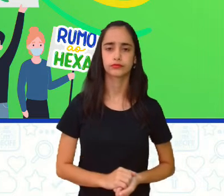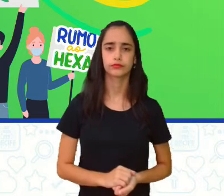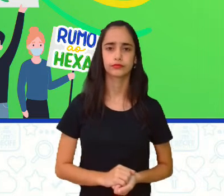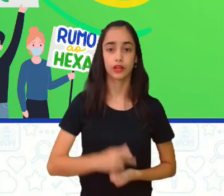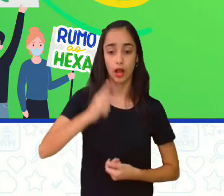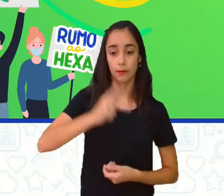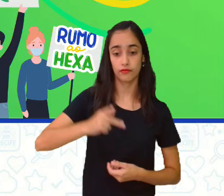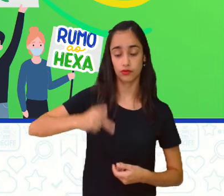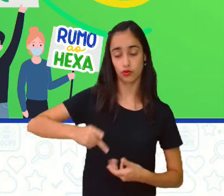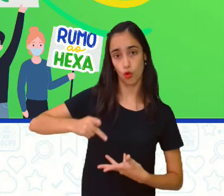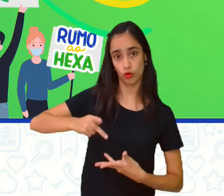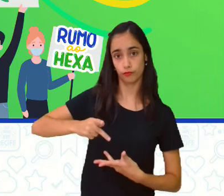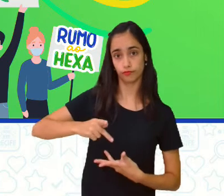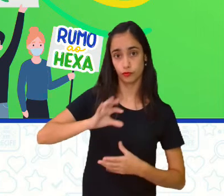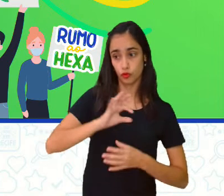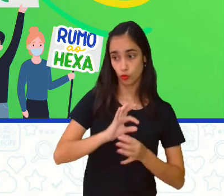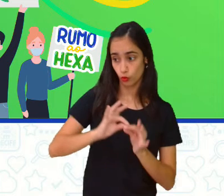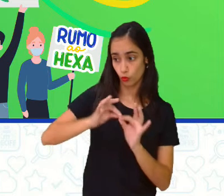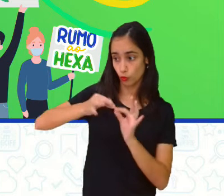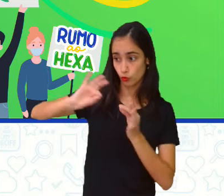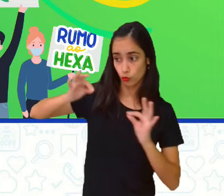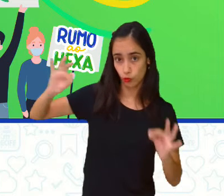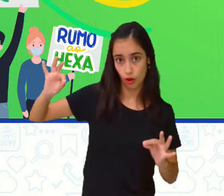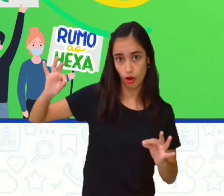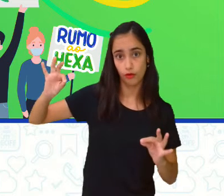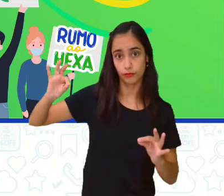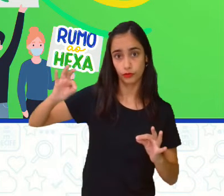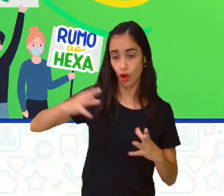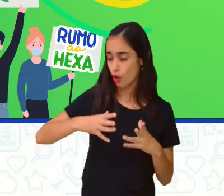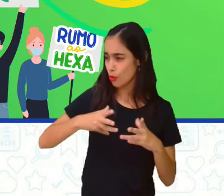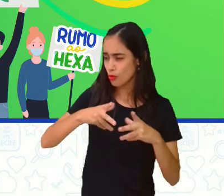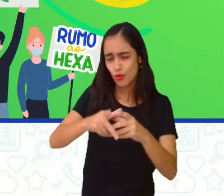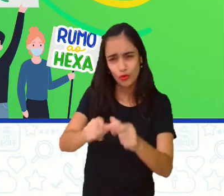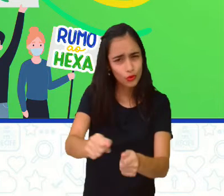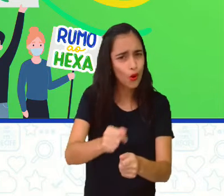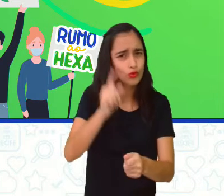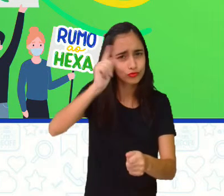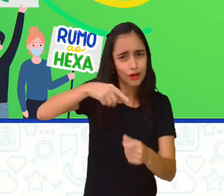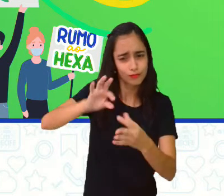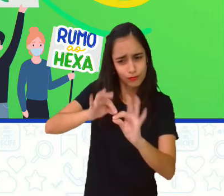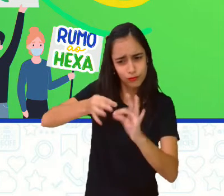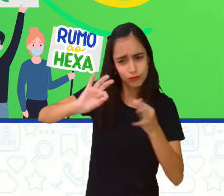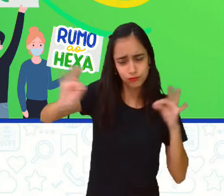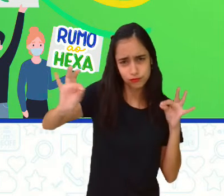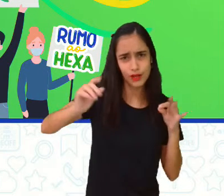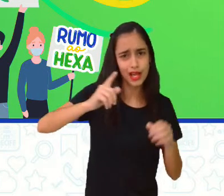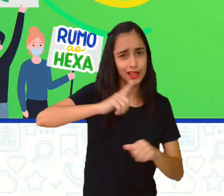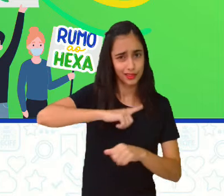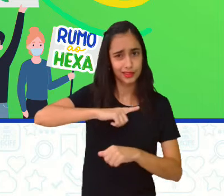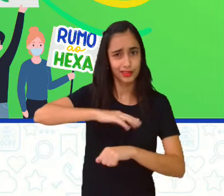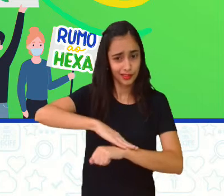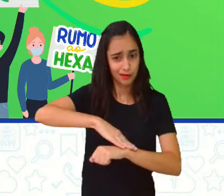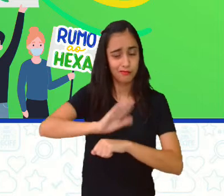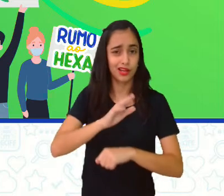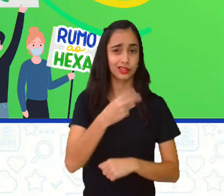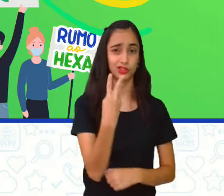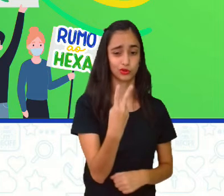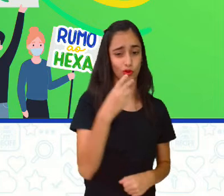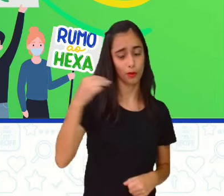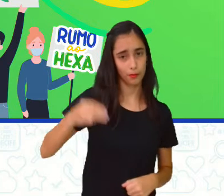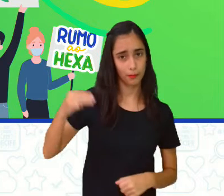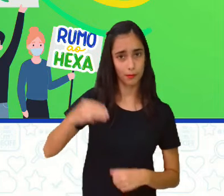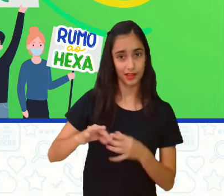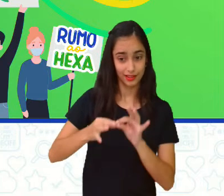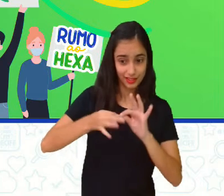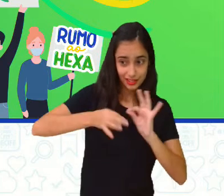da professora Cláudia, né, como de todos aqui, nós estamos distantes, estamos com mais de 2 metros aí de